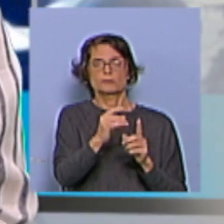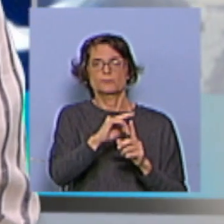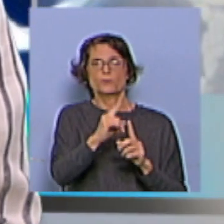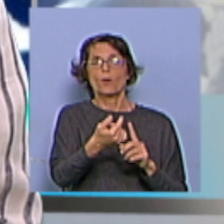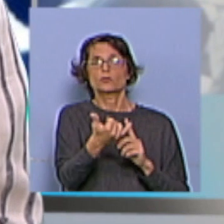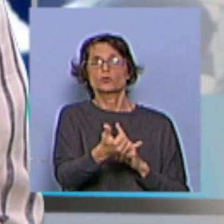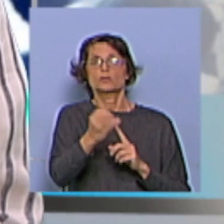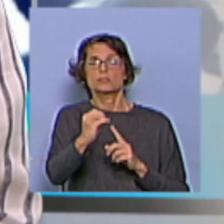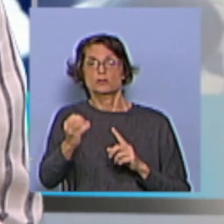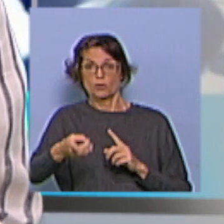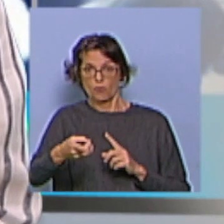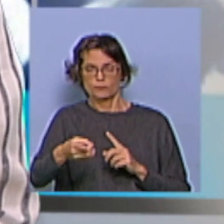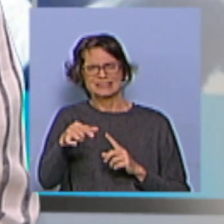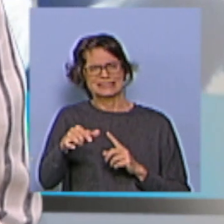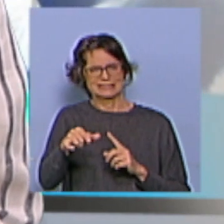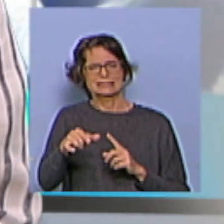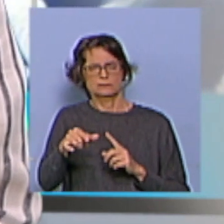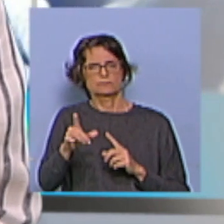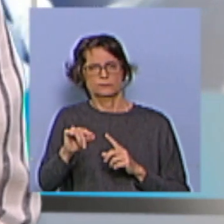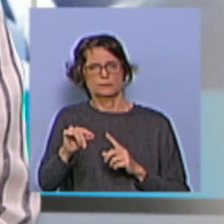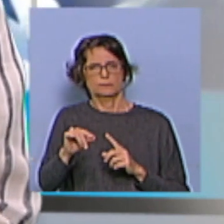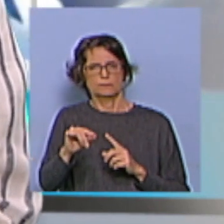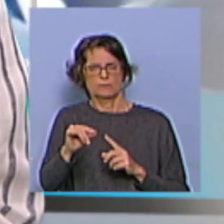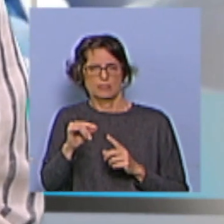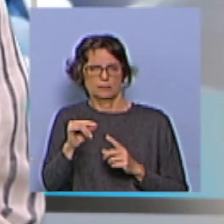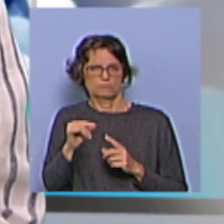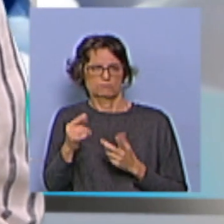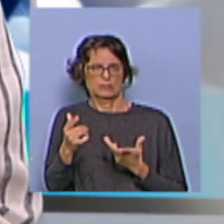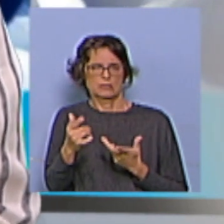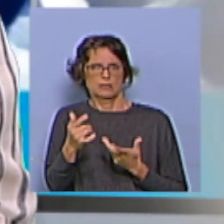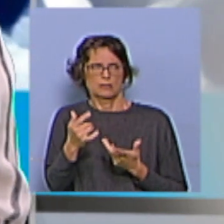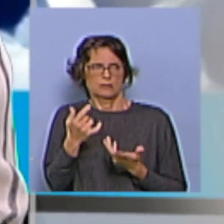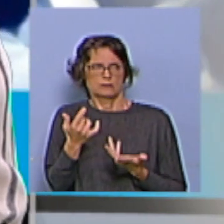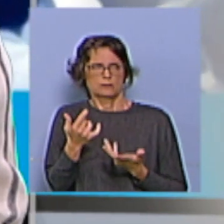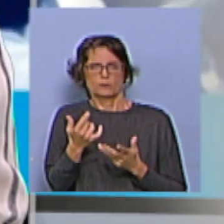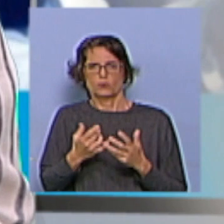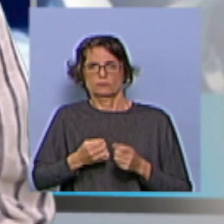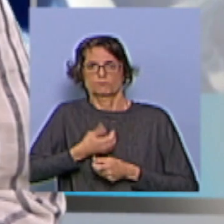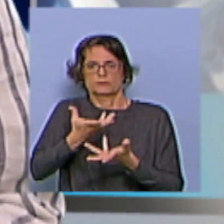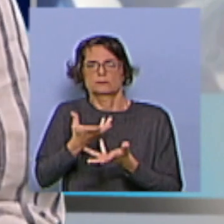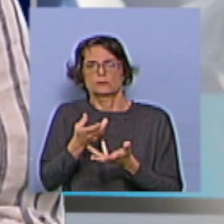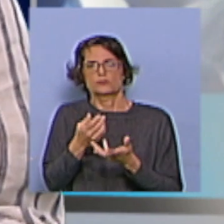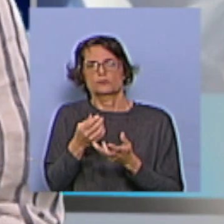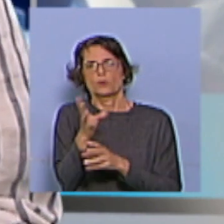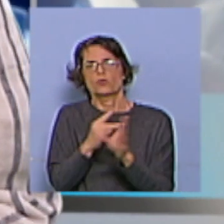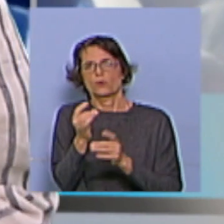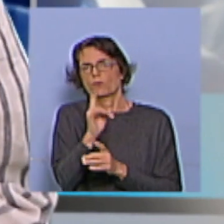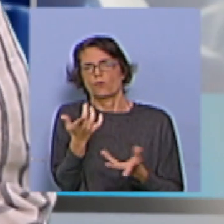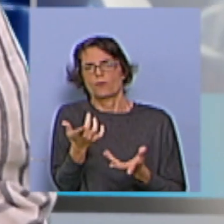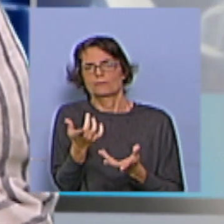foi de facto confrangedor aquilo que foi a ação da Europa. Foi tarde, foi a más horas, foi